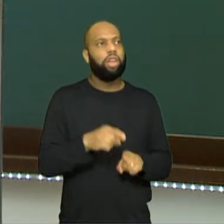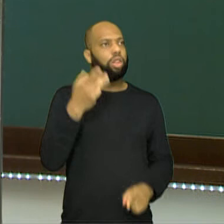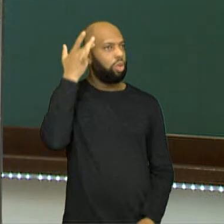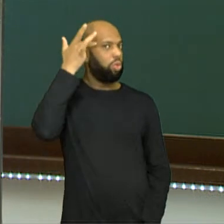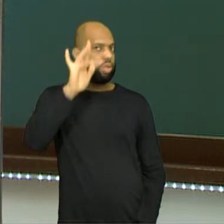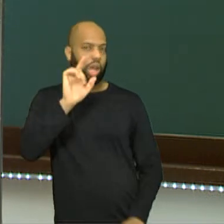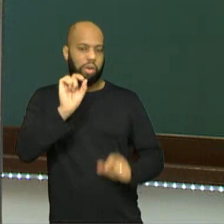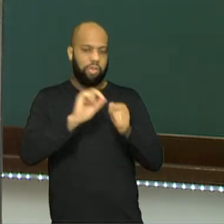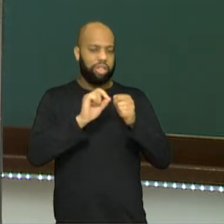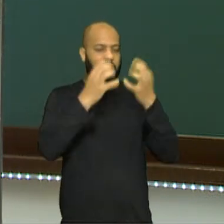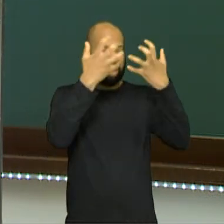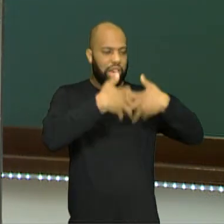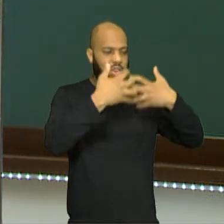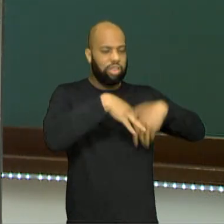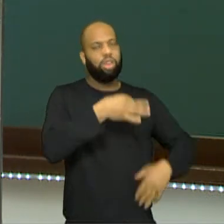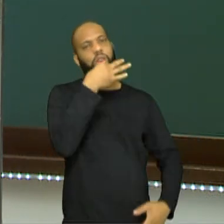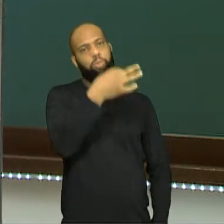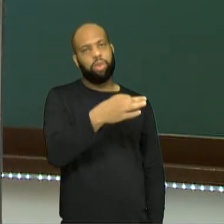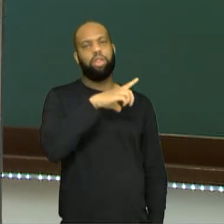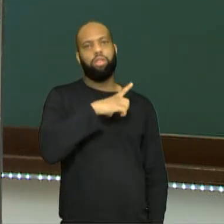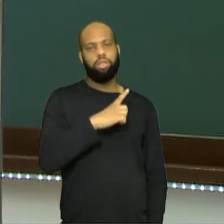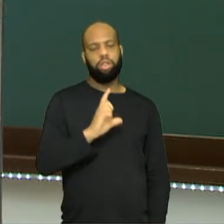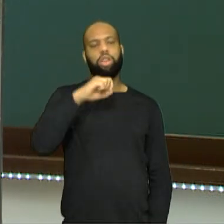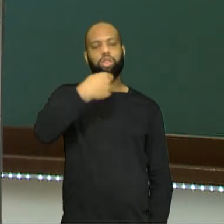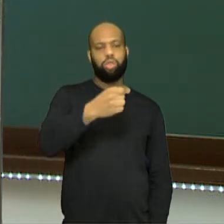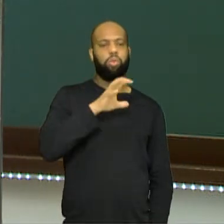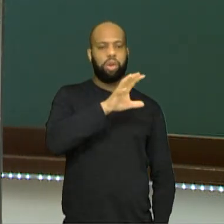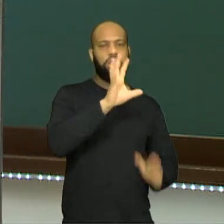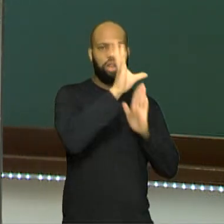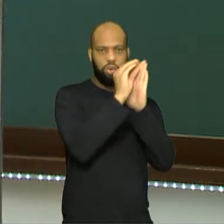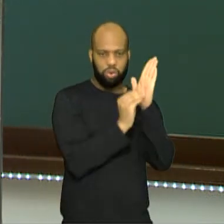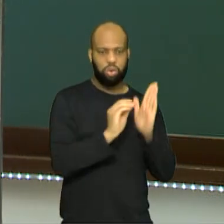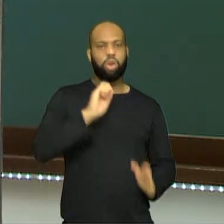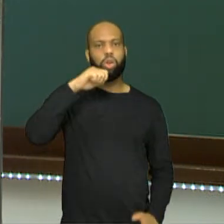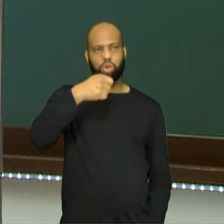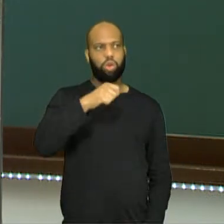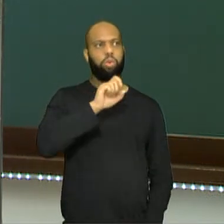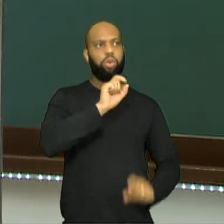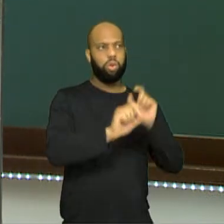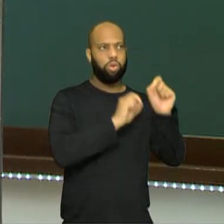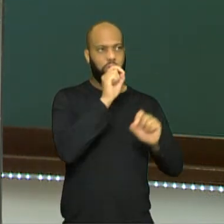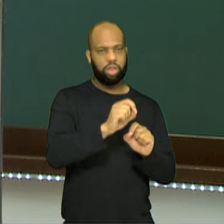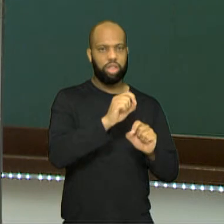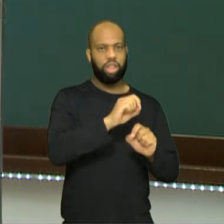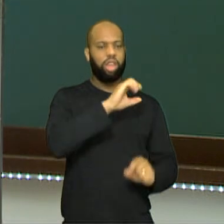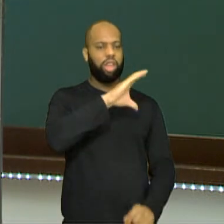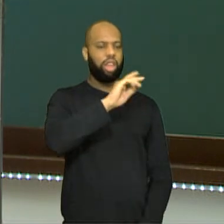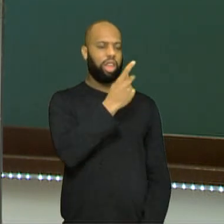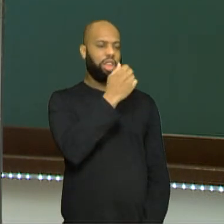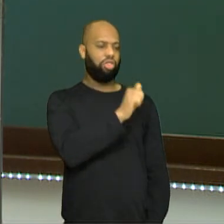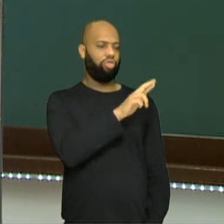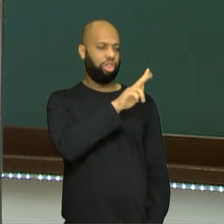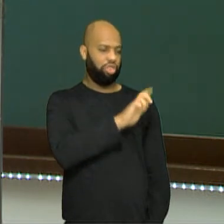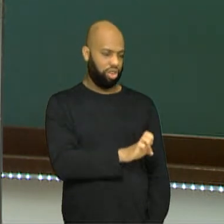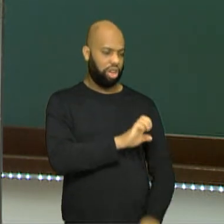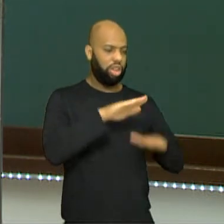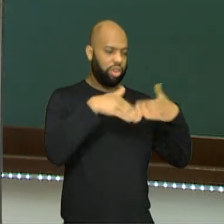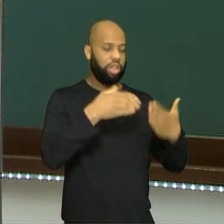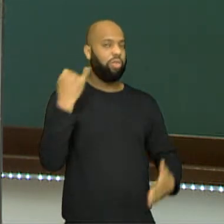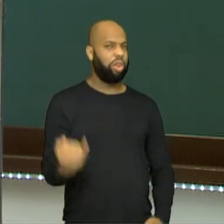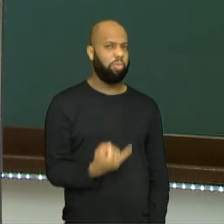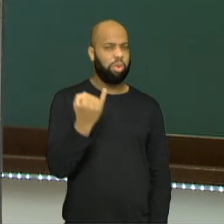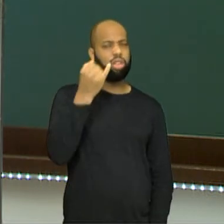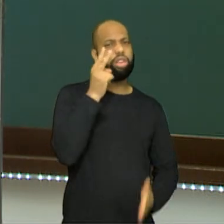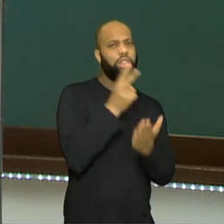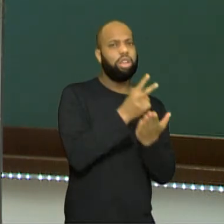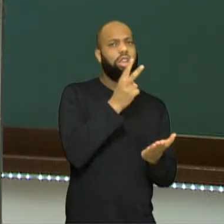uma reflexão crítica sobre aquele conteúdo, sobre aquela charge. Então é importante, estudantes, vocês estarem